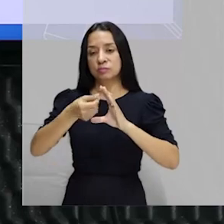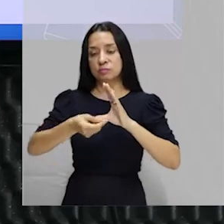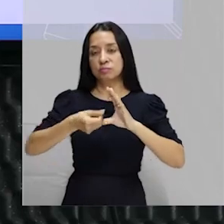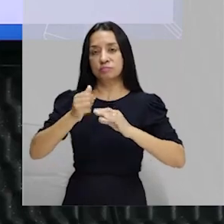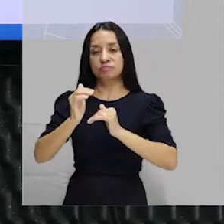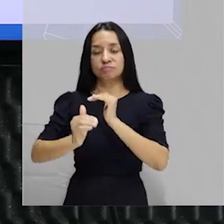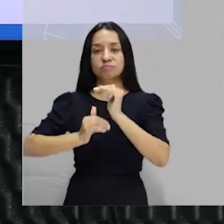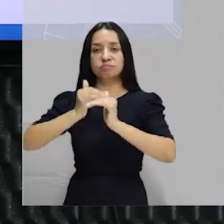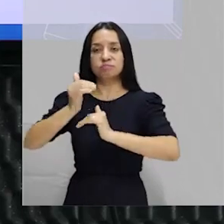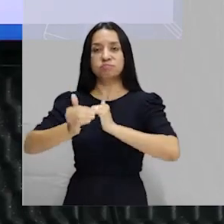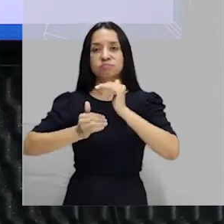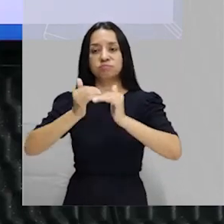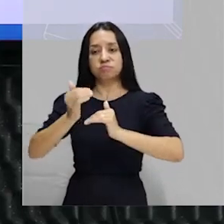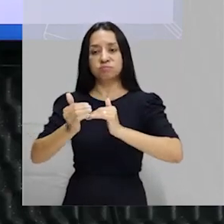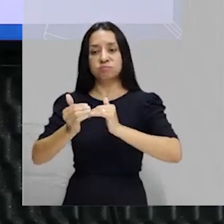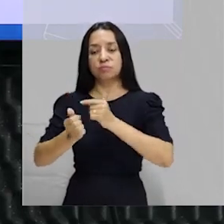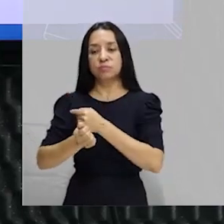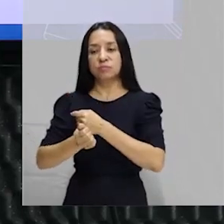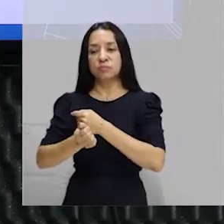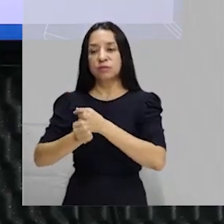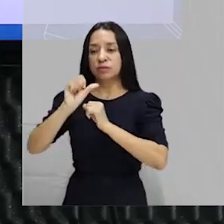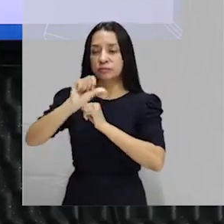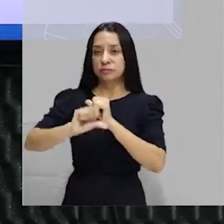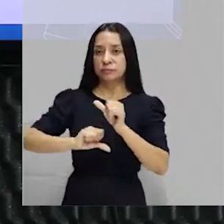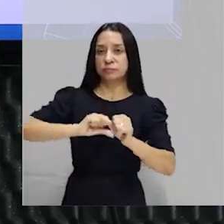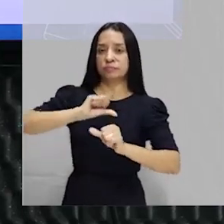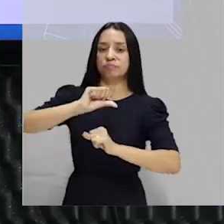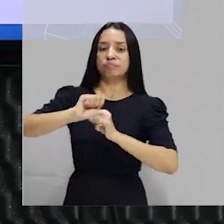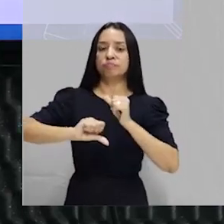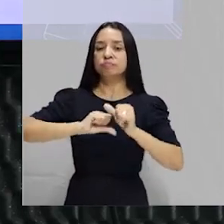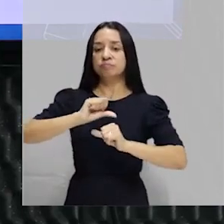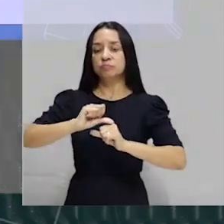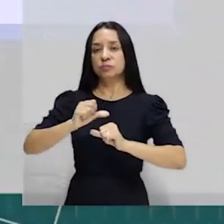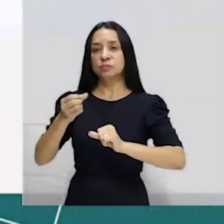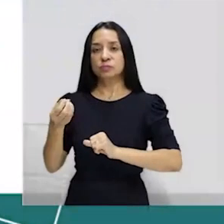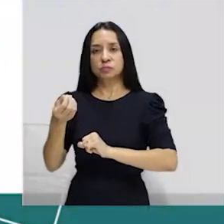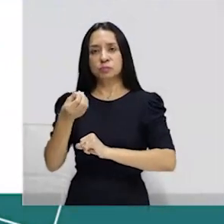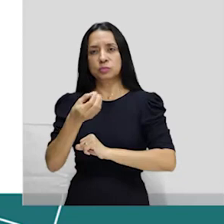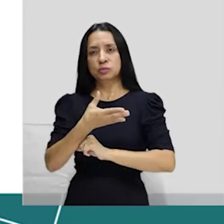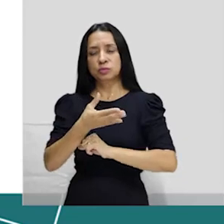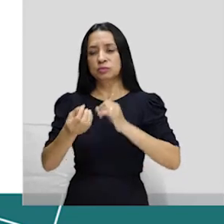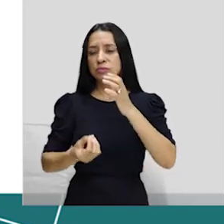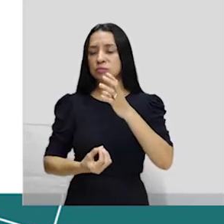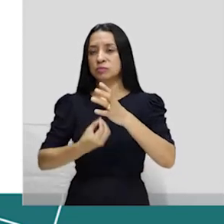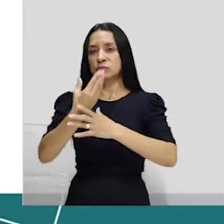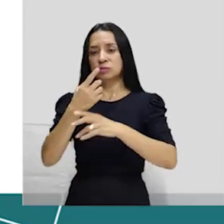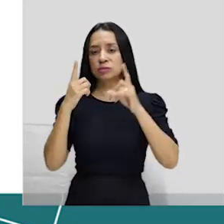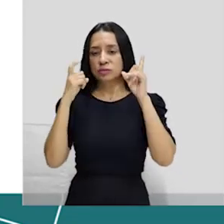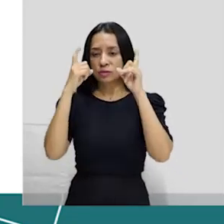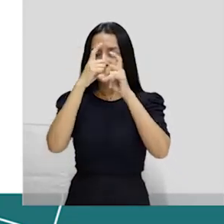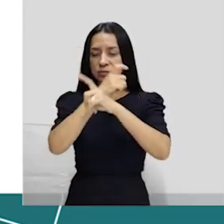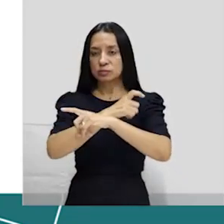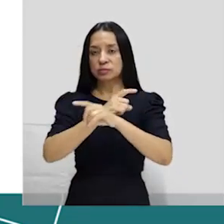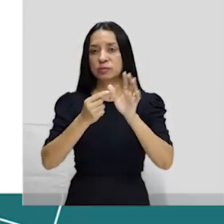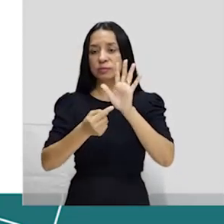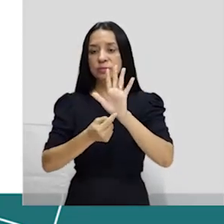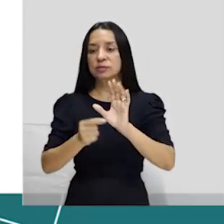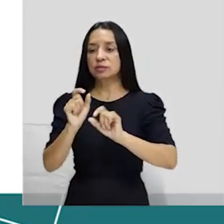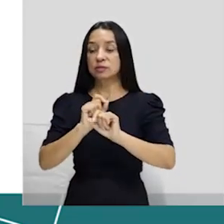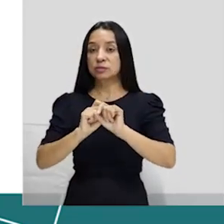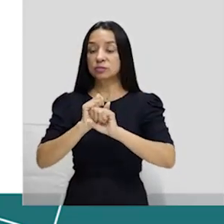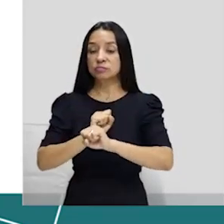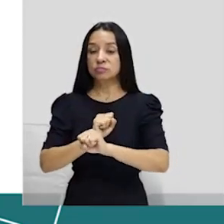saindo dos elementos do Estado e agora vamos para sistemas econômicos. Olha o que a terceira questão te diz. No texto a seguir, são